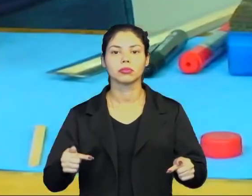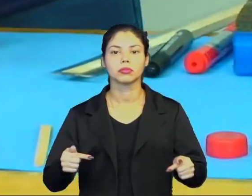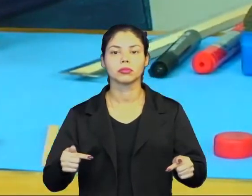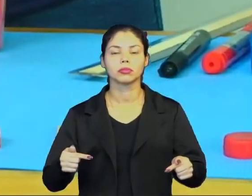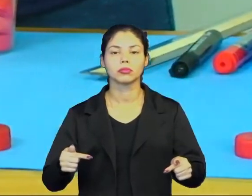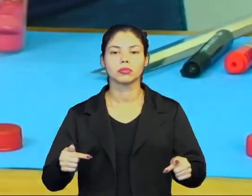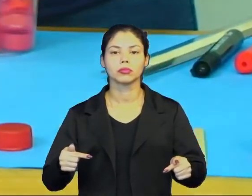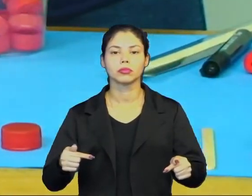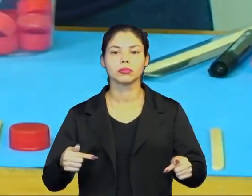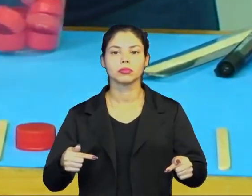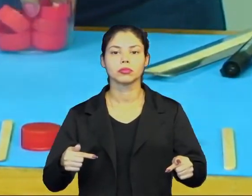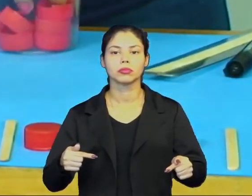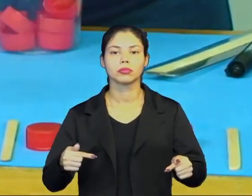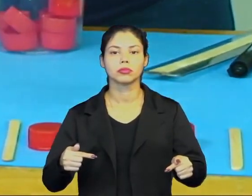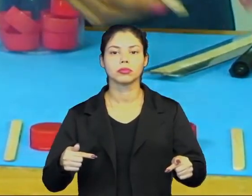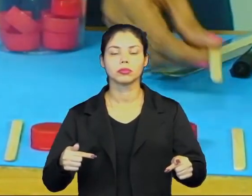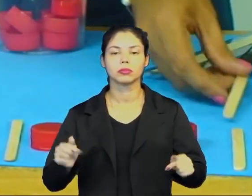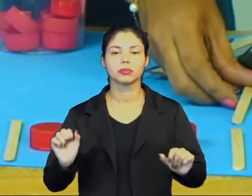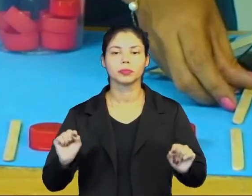7,